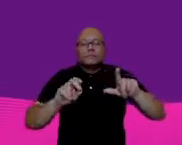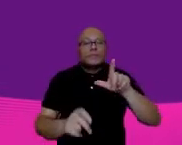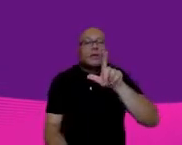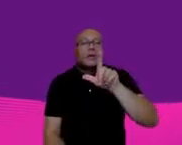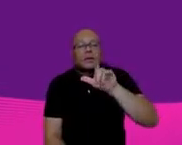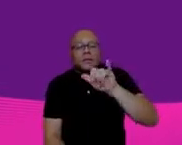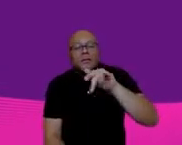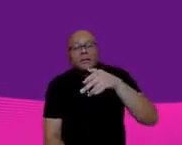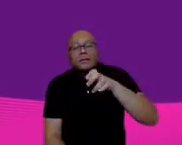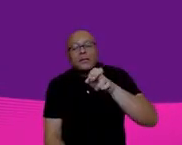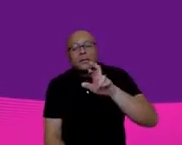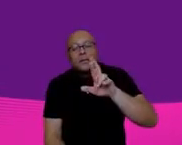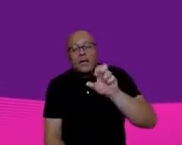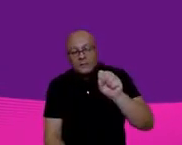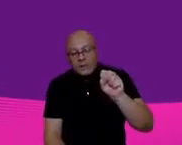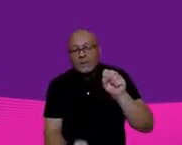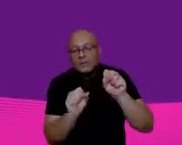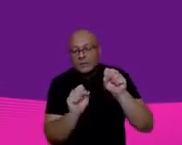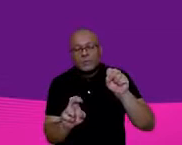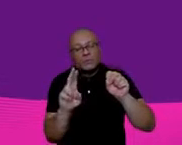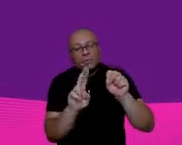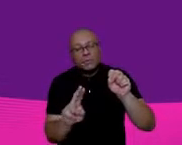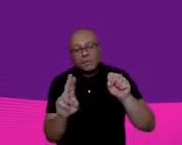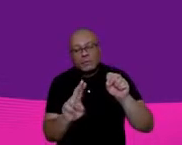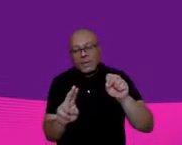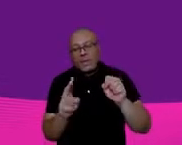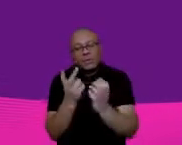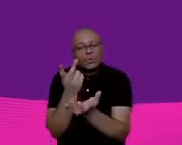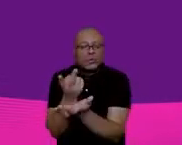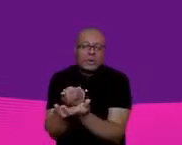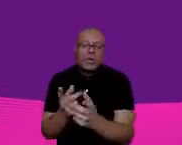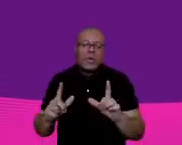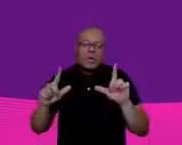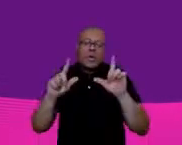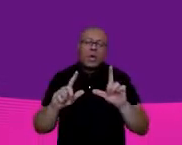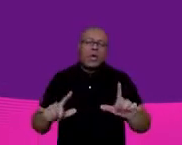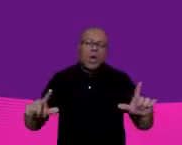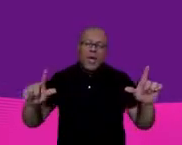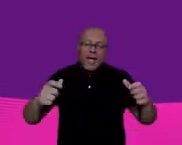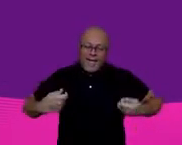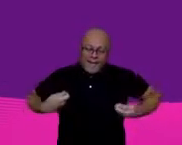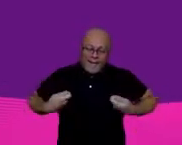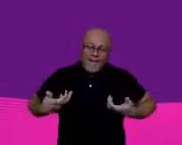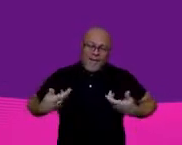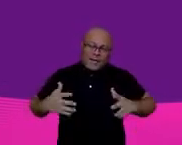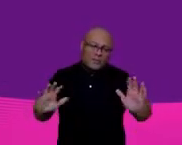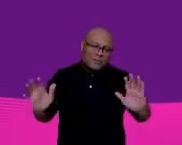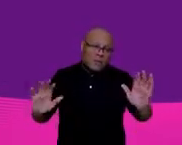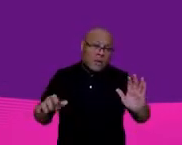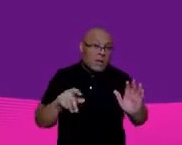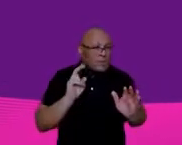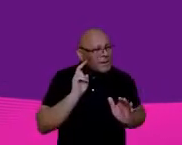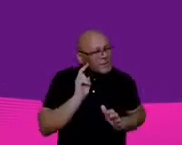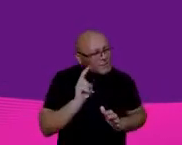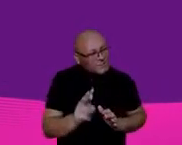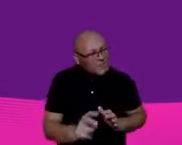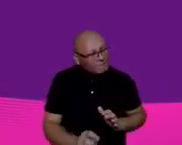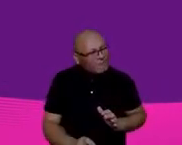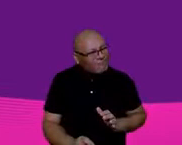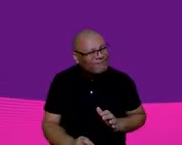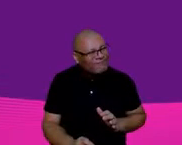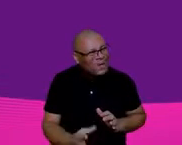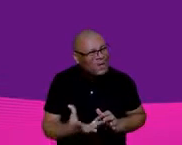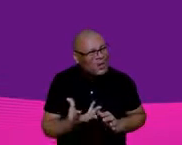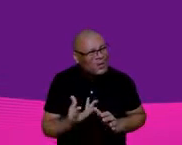podemos usar isso nos pacientes. Claro, não queremos aumentar o custo, mas se o cenário for de hipermobilidade ou